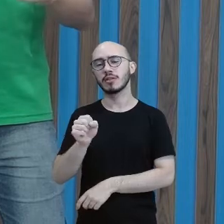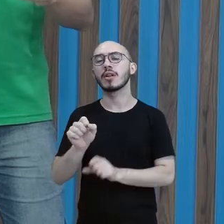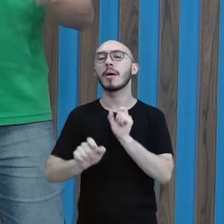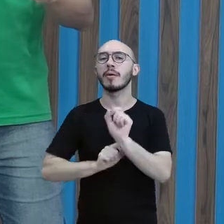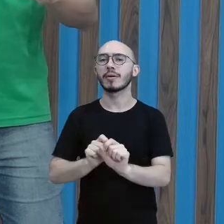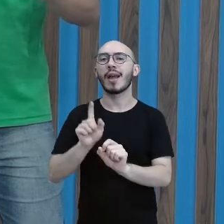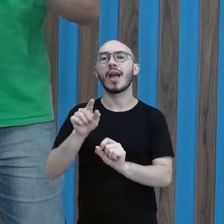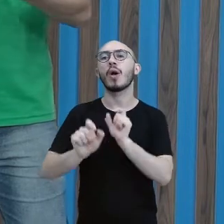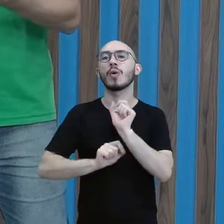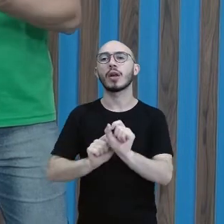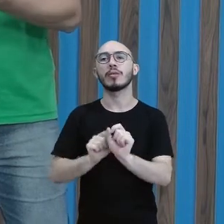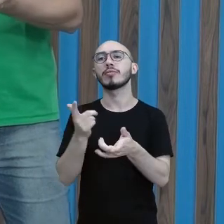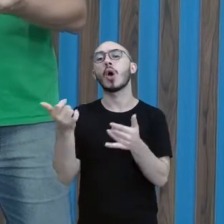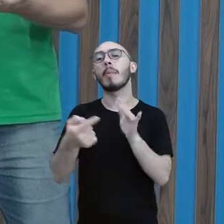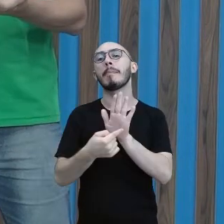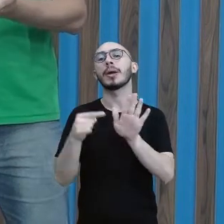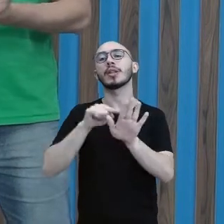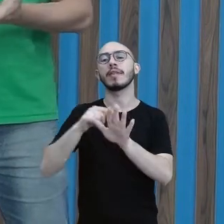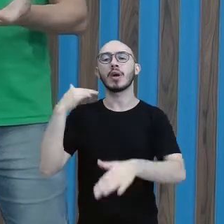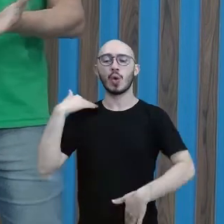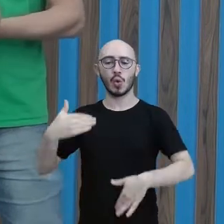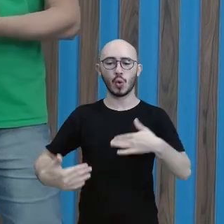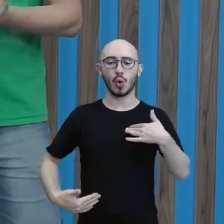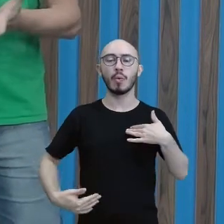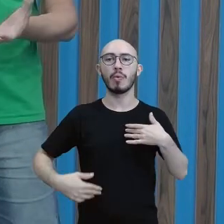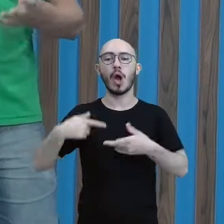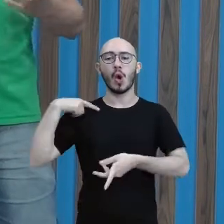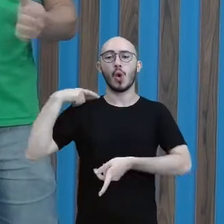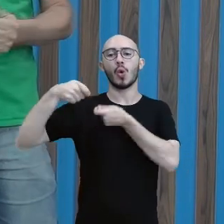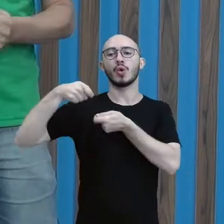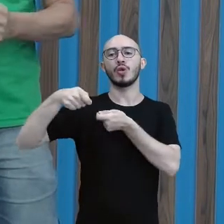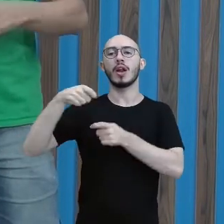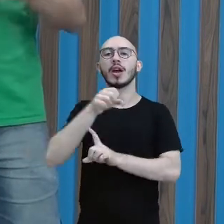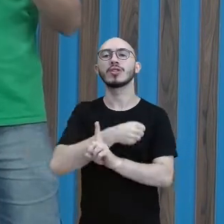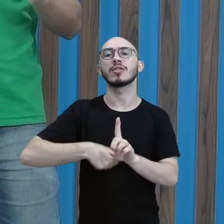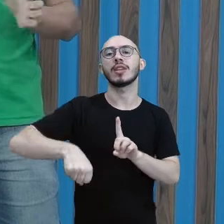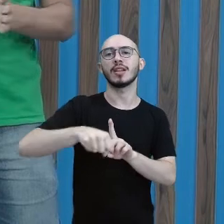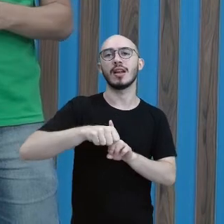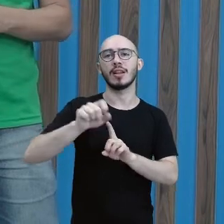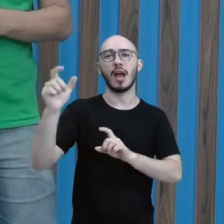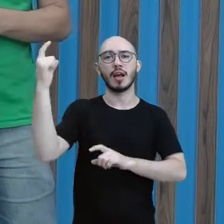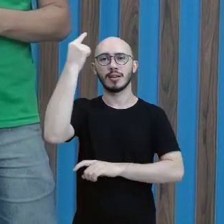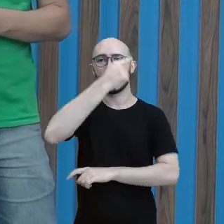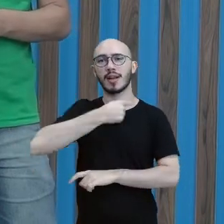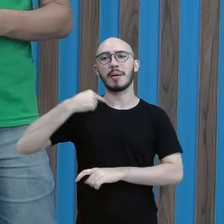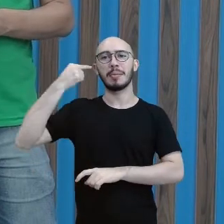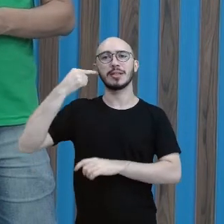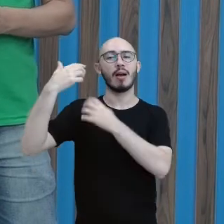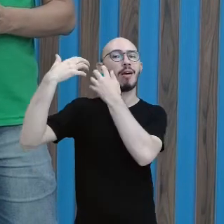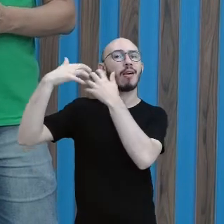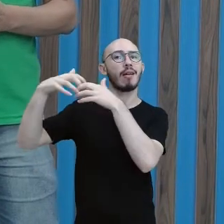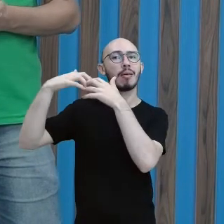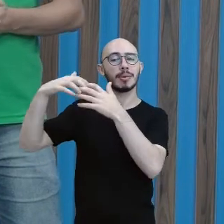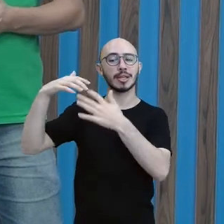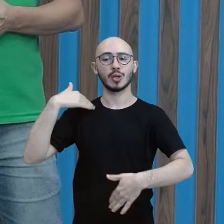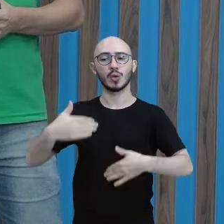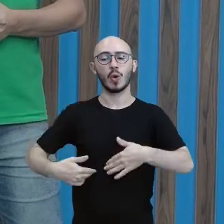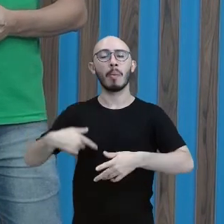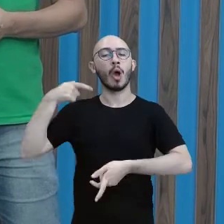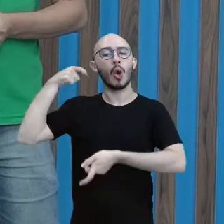como um corpo, né, e que ele deve reger a sociedade inteira enquanto a cabeça desse corpo, a cabeça pensante desse corpo. Né? E